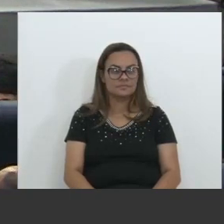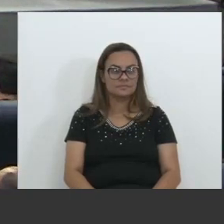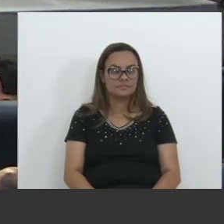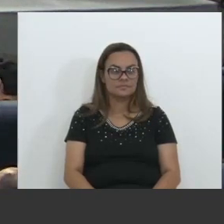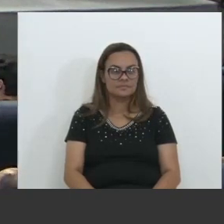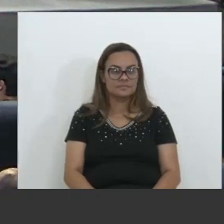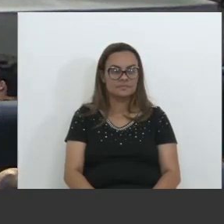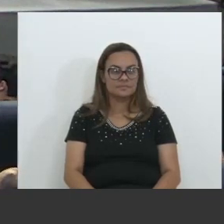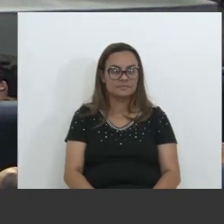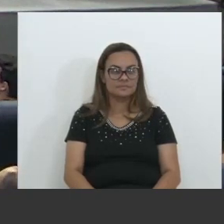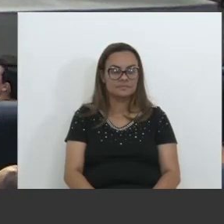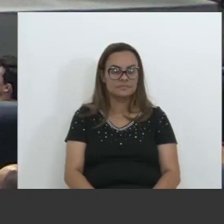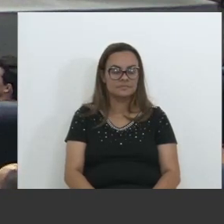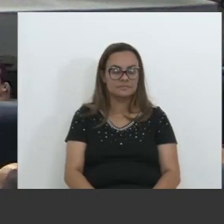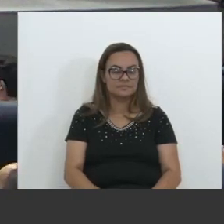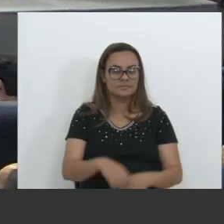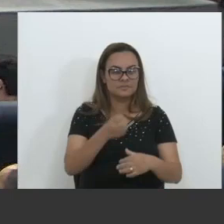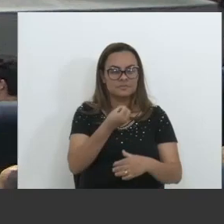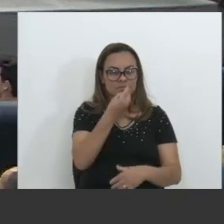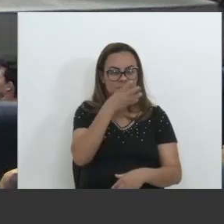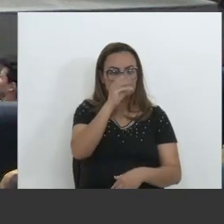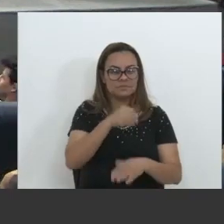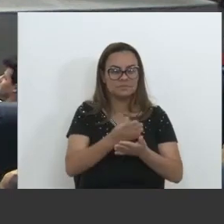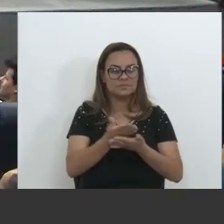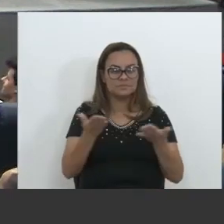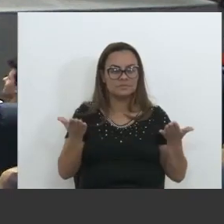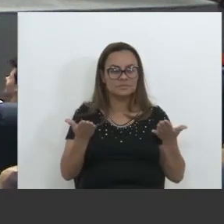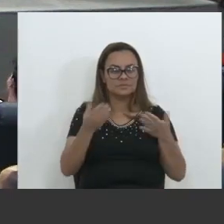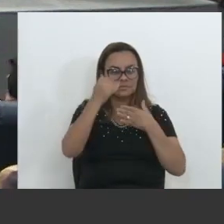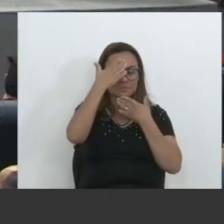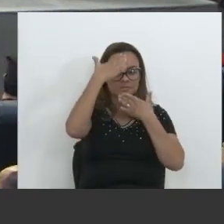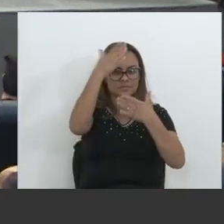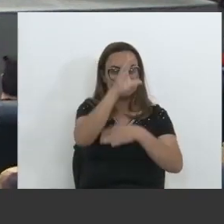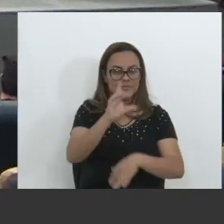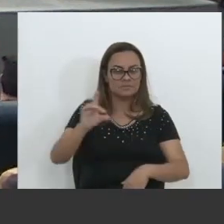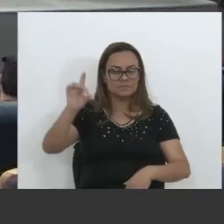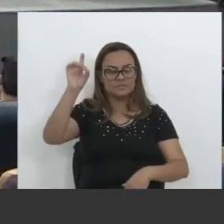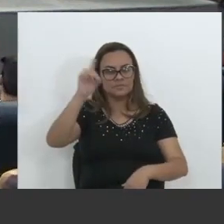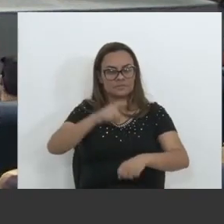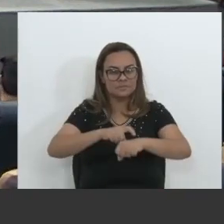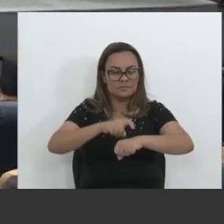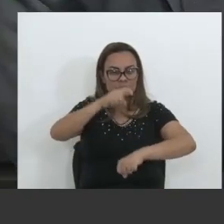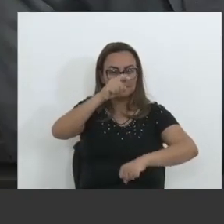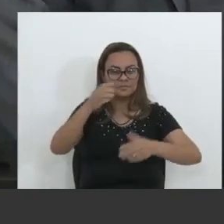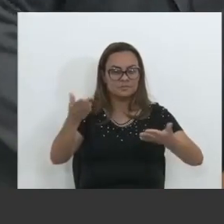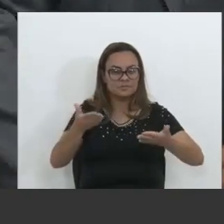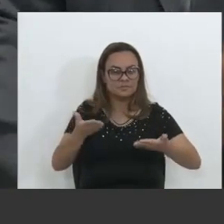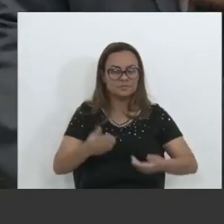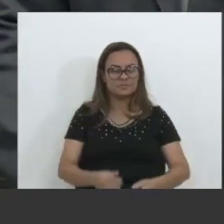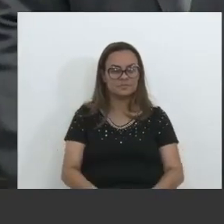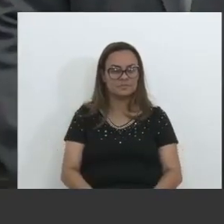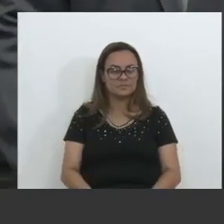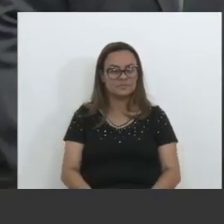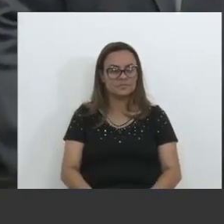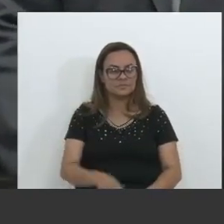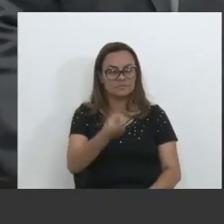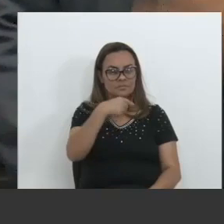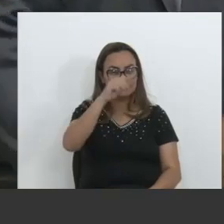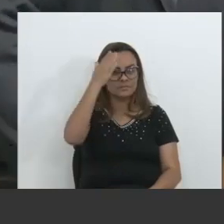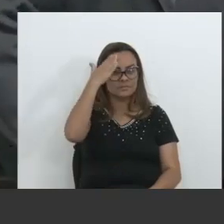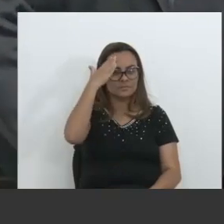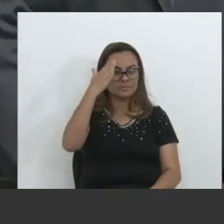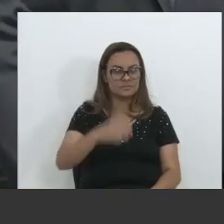primeiro lugar Boa noite a todos agradecer a Deus por esse momento né sabemos que